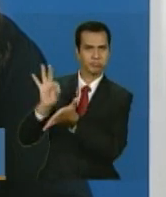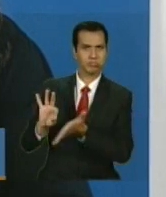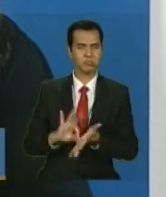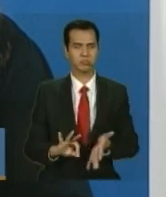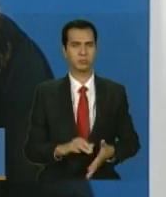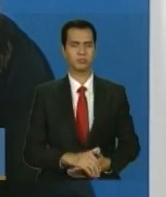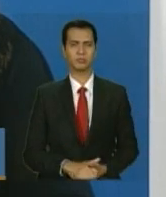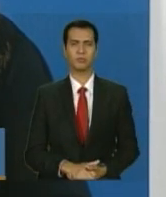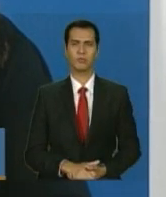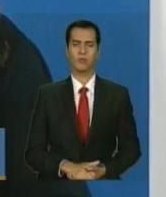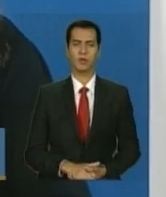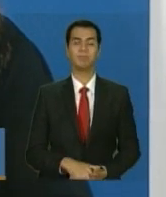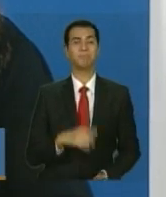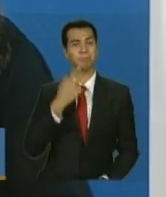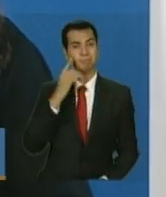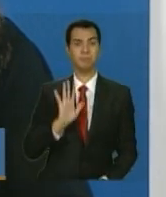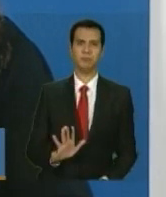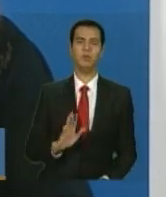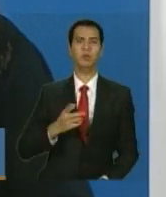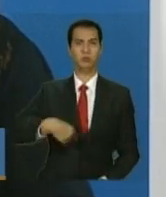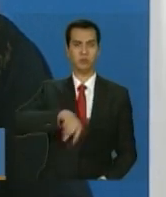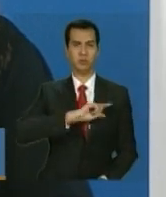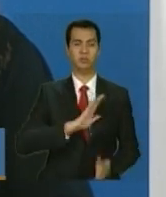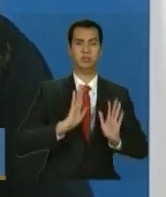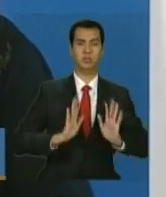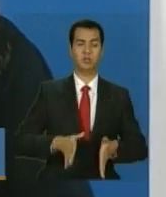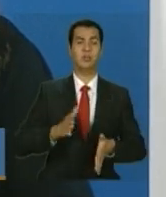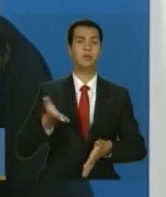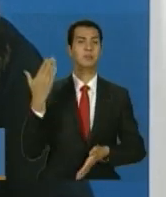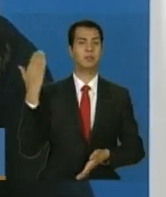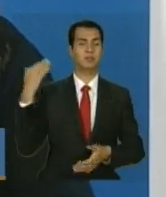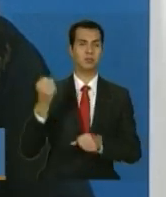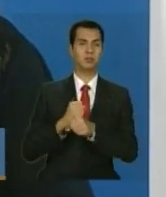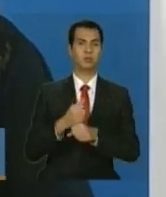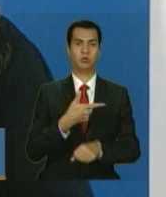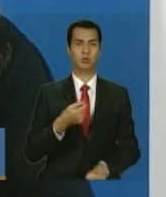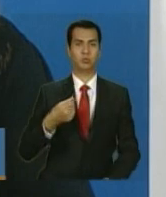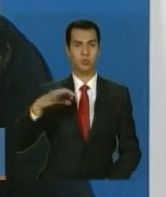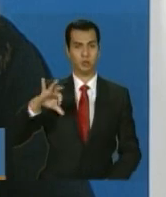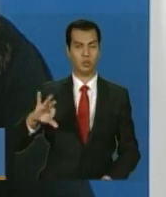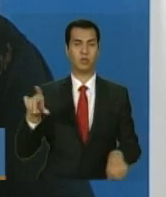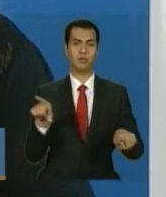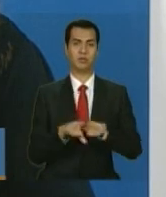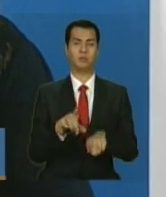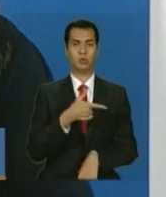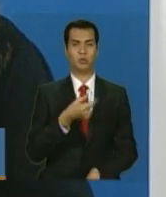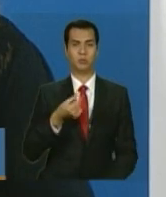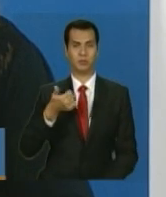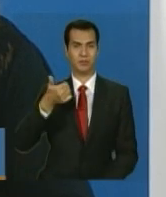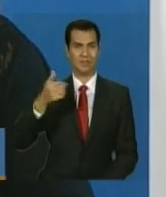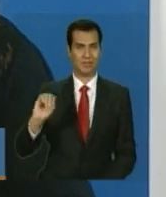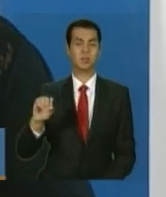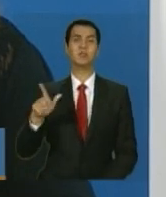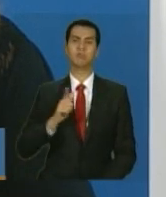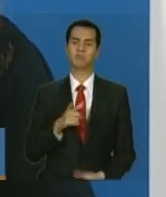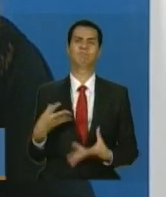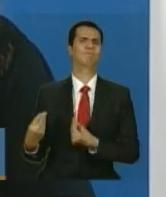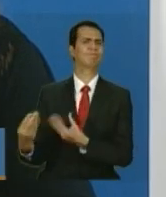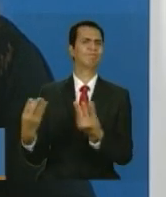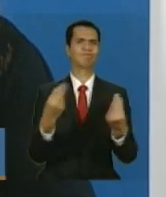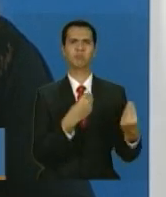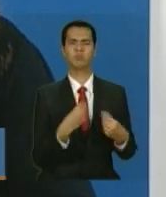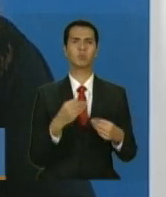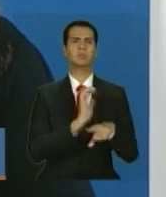biênio 2009-2010 uma ampla ação de capacitação, contando com o apoio imprescindível